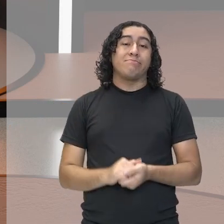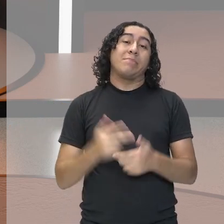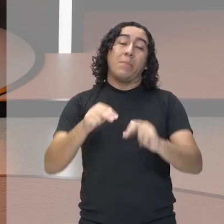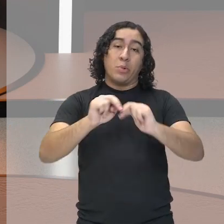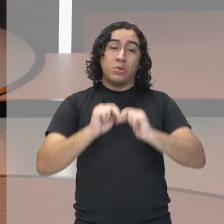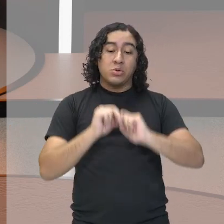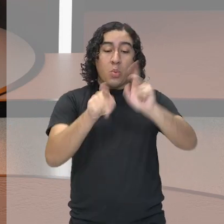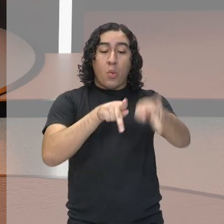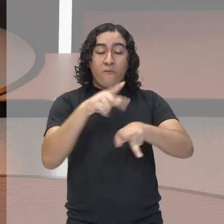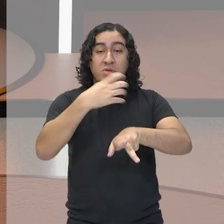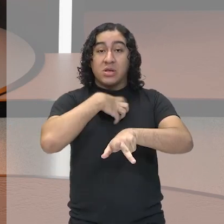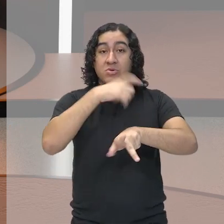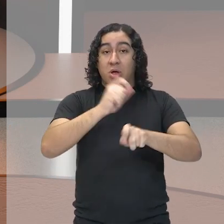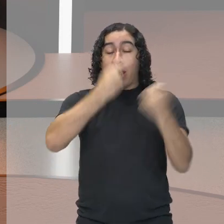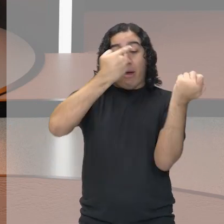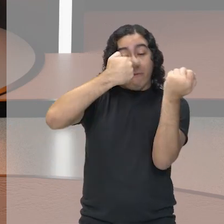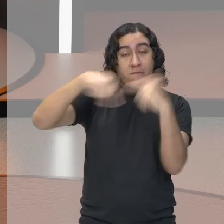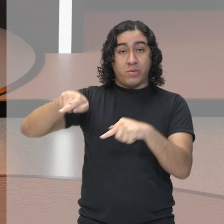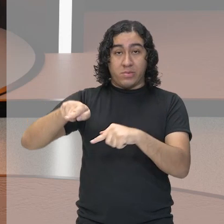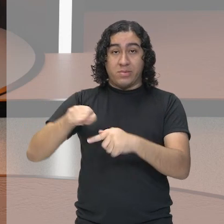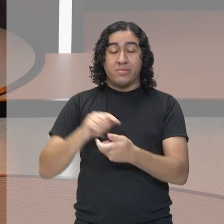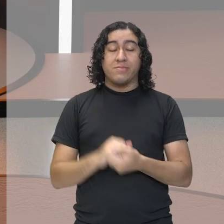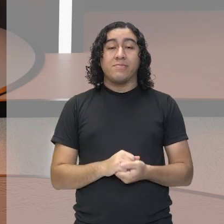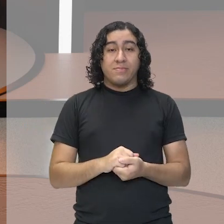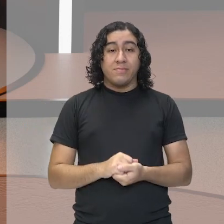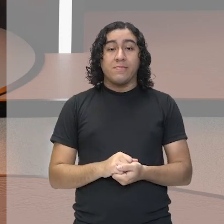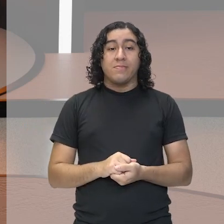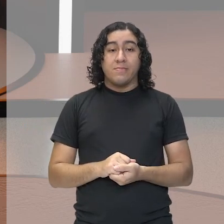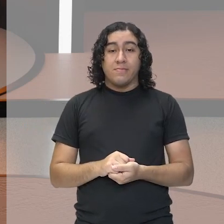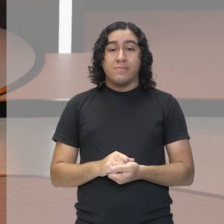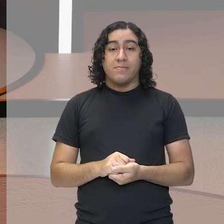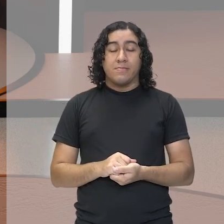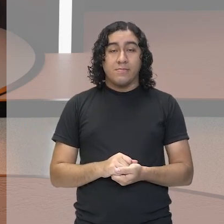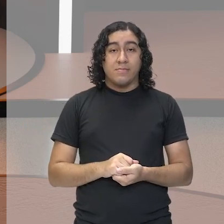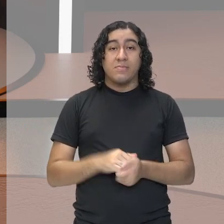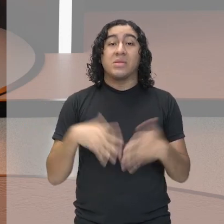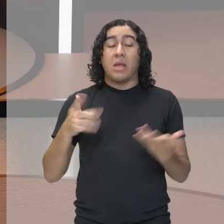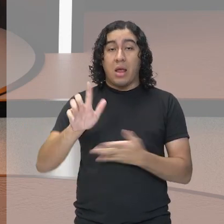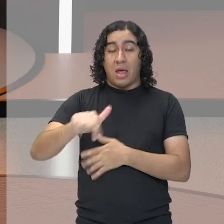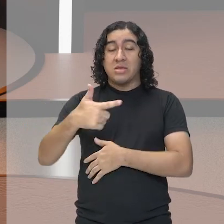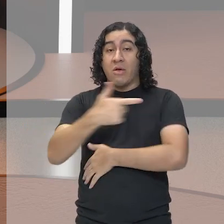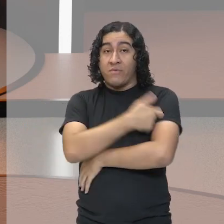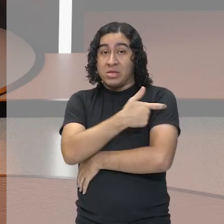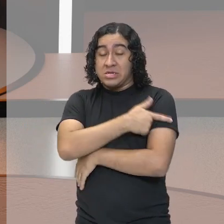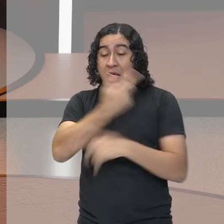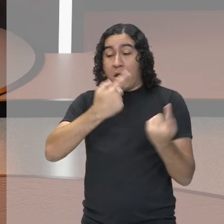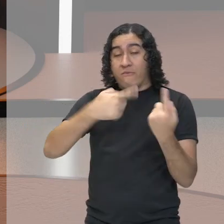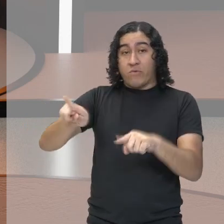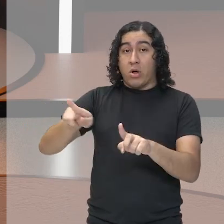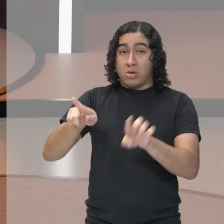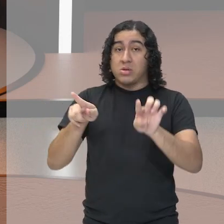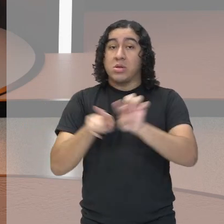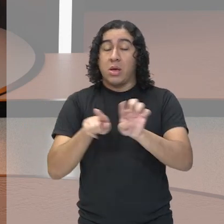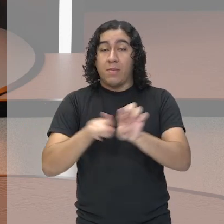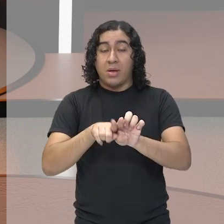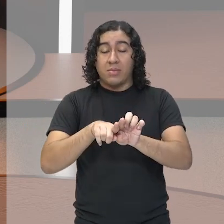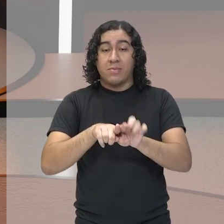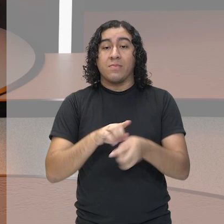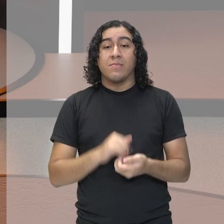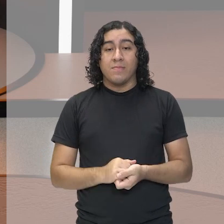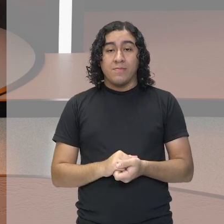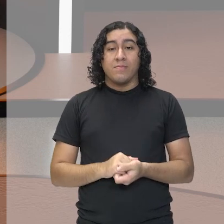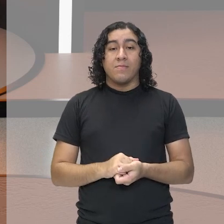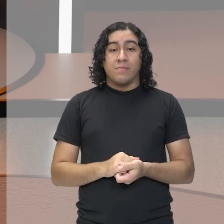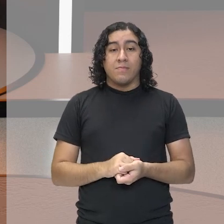vai gerar aí a revolta. Então, mais do que a revolta da vacina, né, da vacina em si, o fato